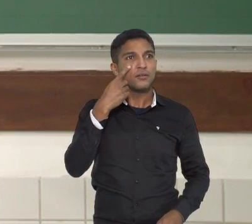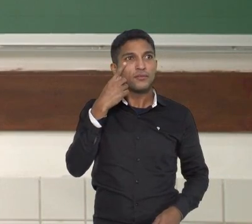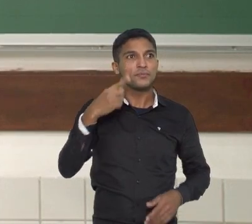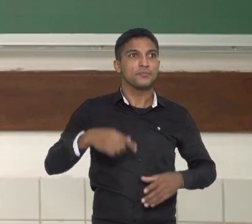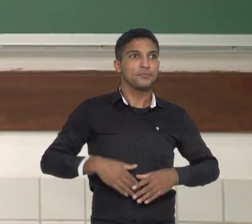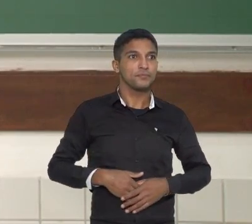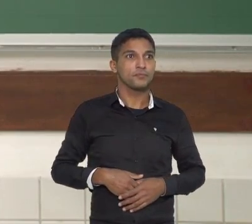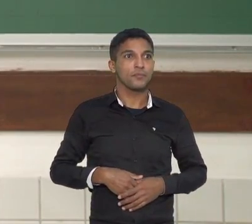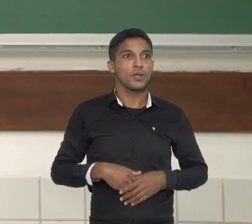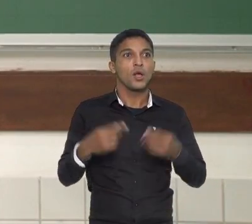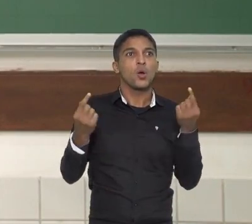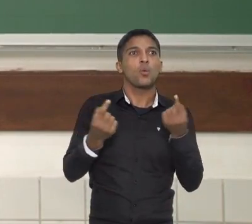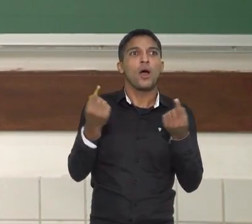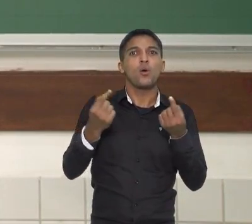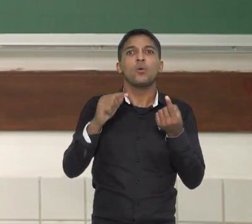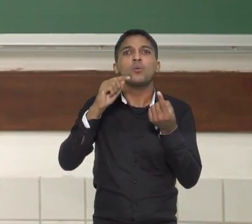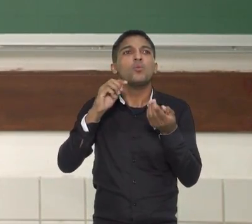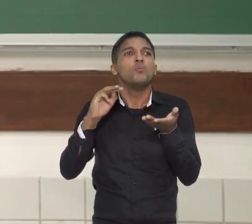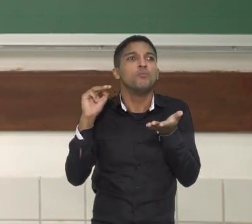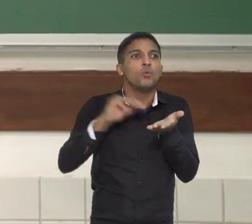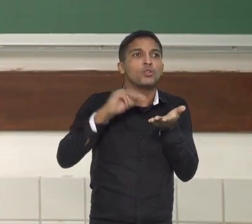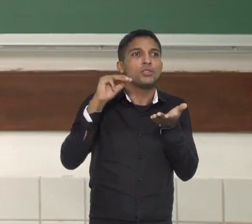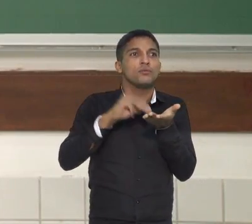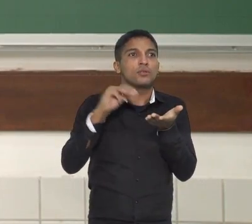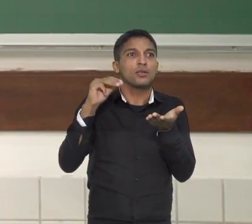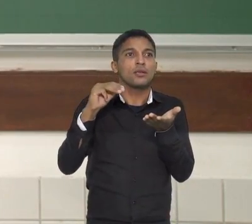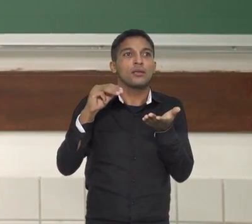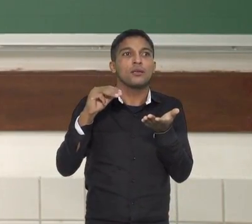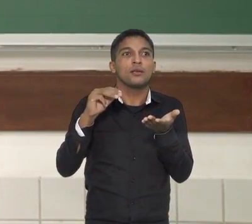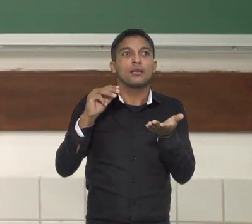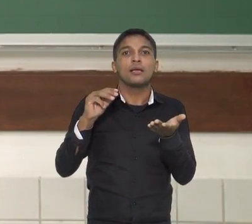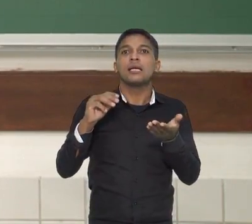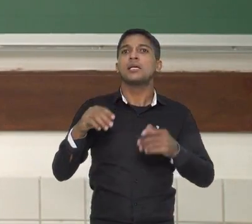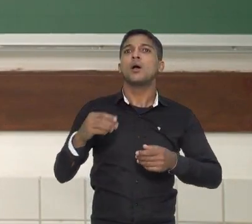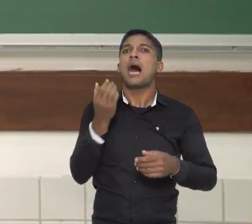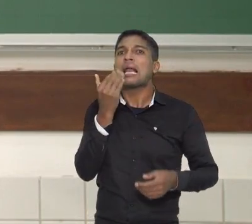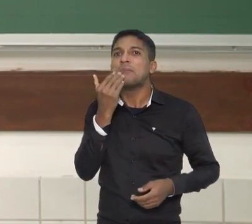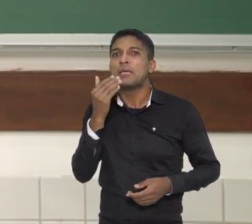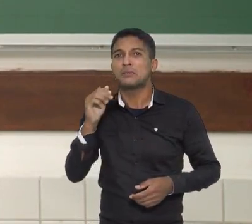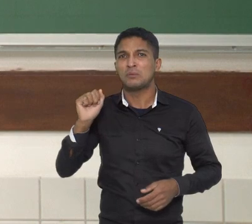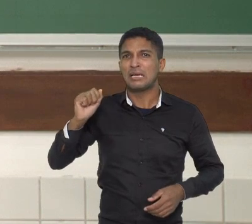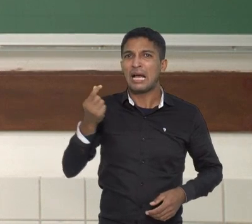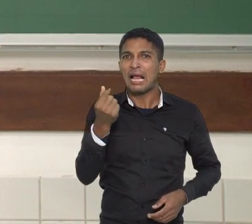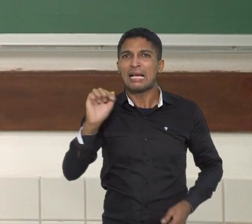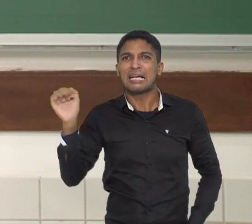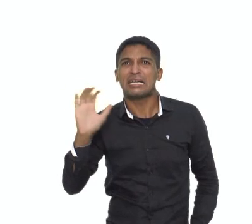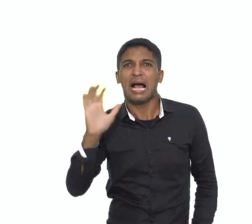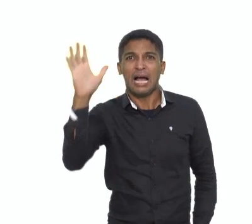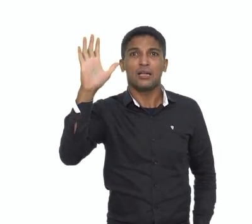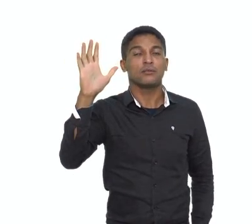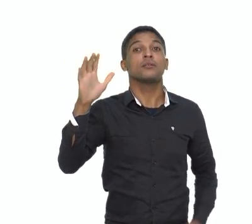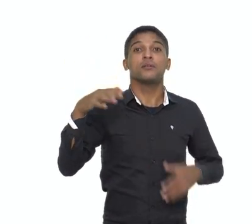tá? Então, duas questões, vocês terão alguns minutinhos para responder e daqui a pouquinho a gente volta. Até logo.